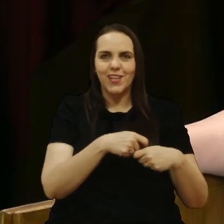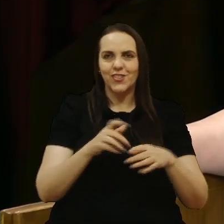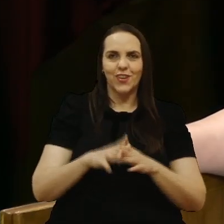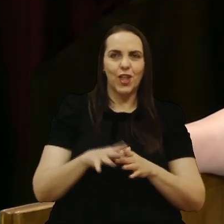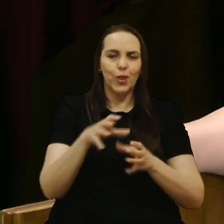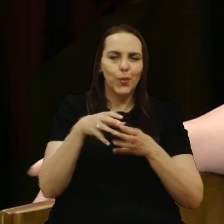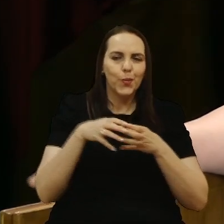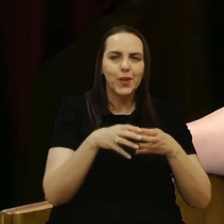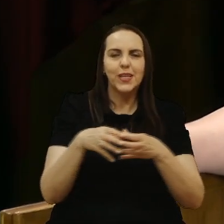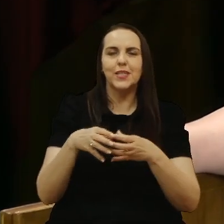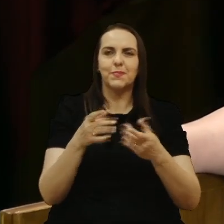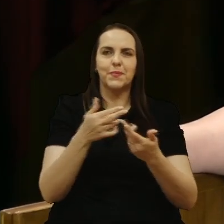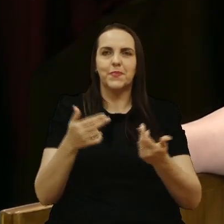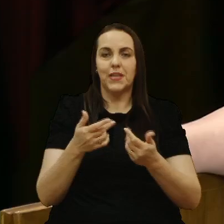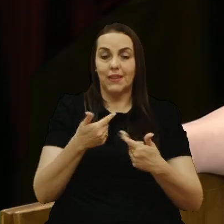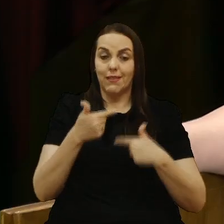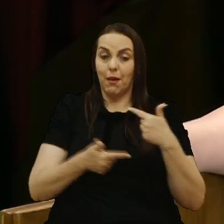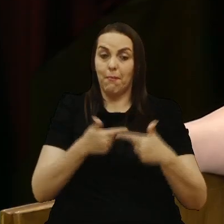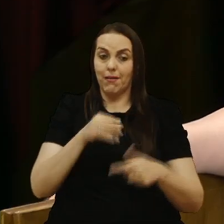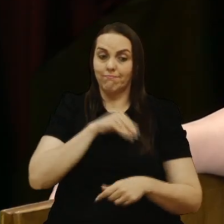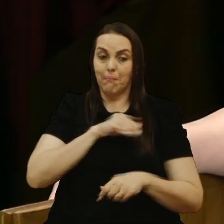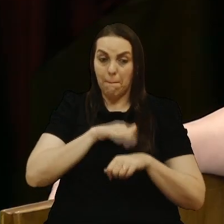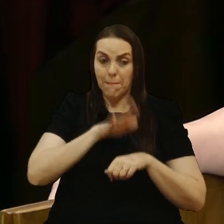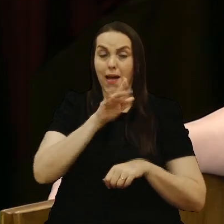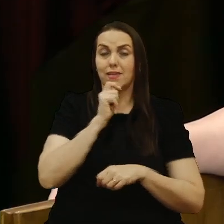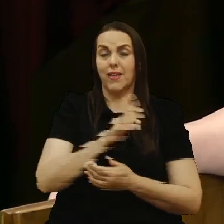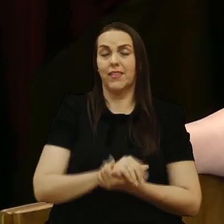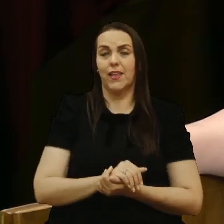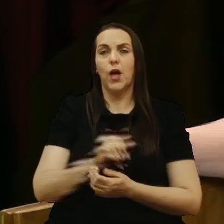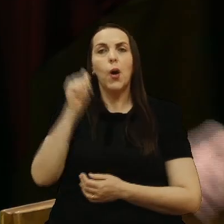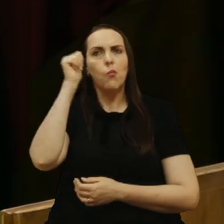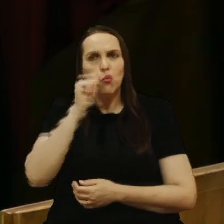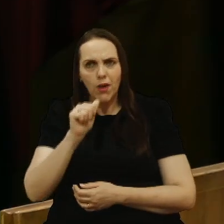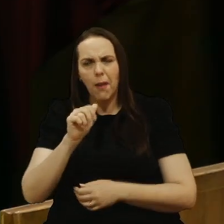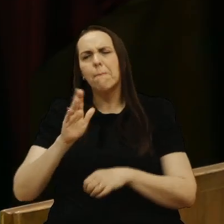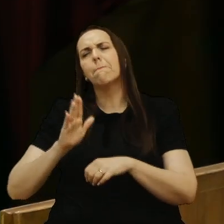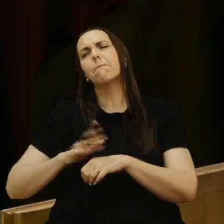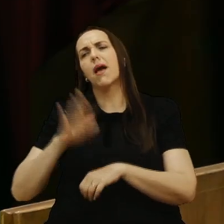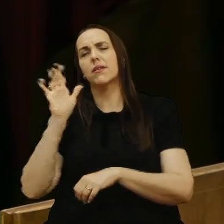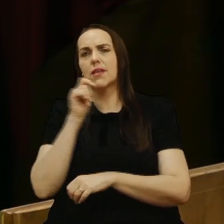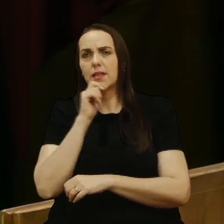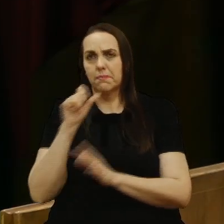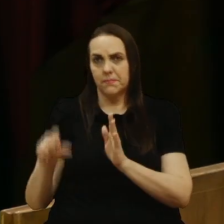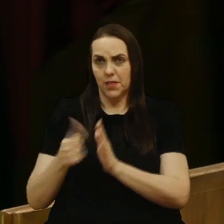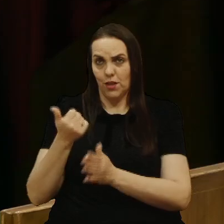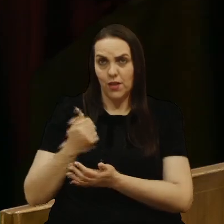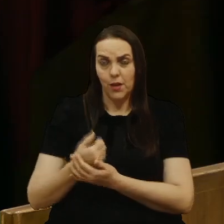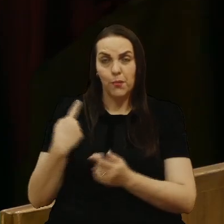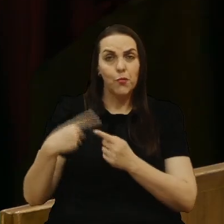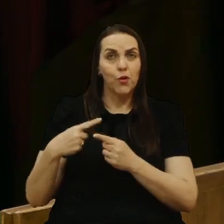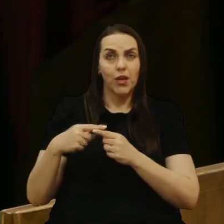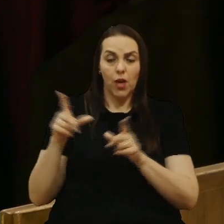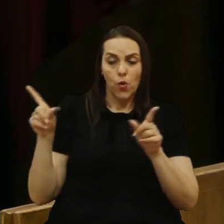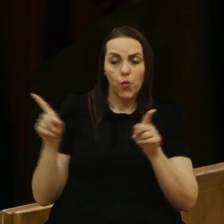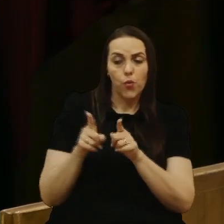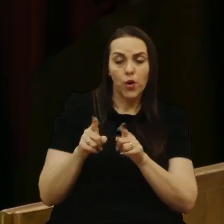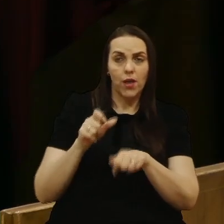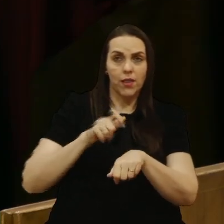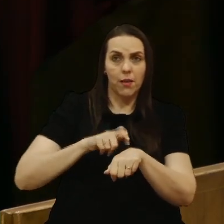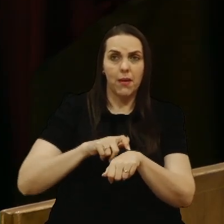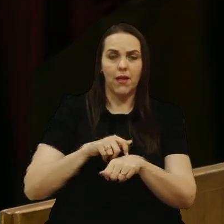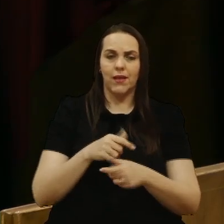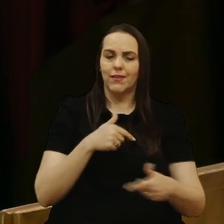renda. Para as mulheres, o impacto é ainda maior. Jornadas mais curtas significam mais equilíbrio entre trabalho e a vida